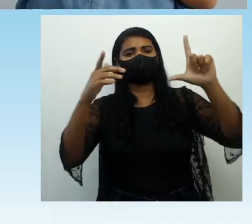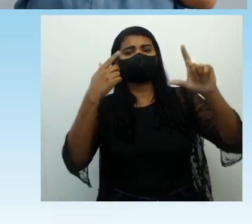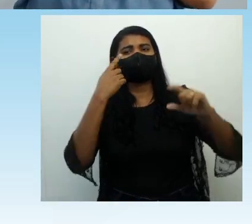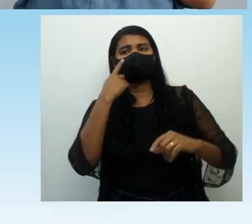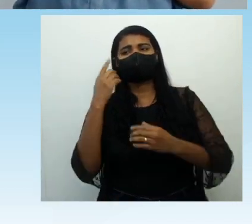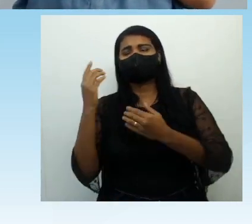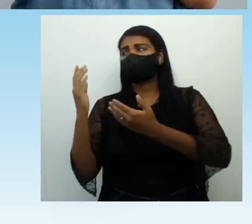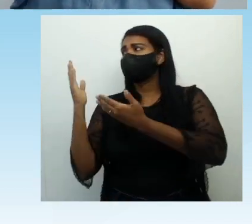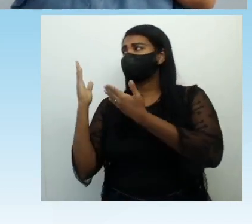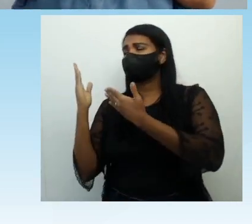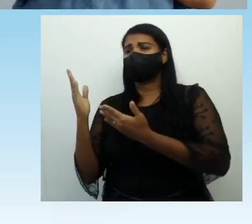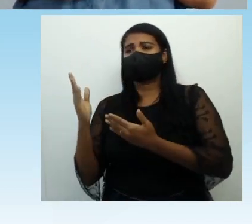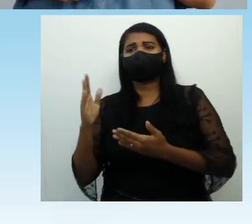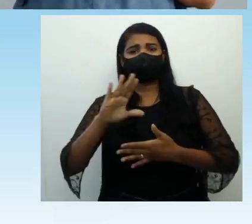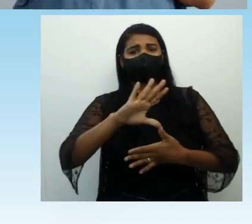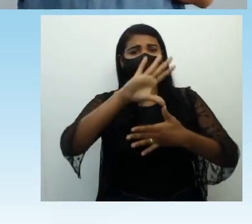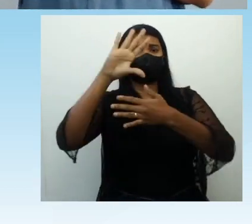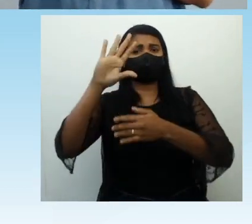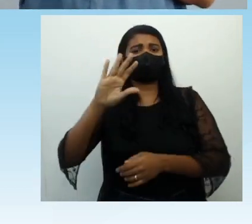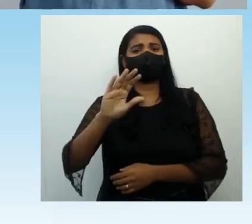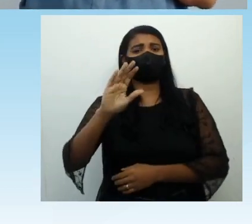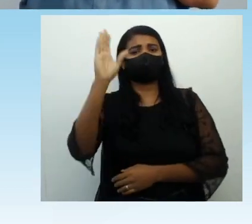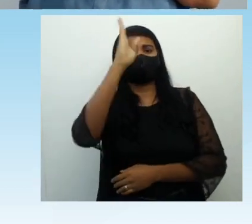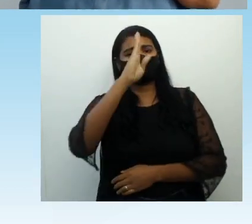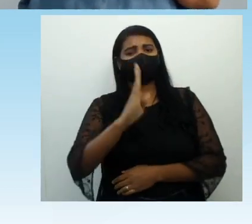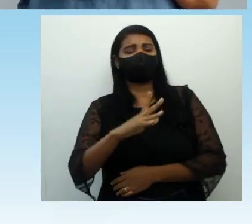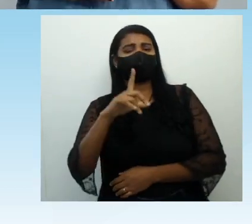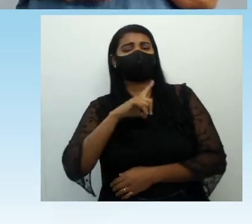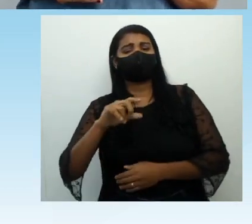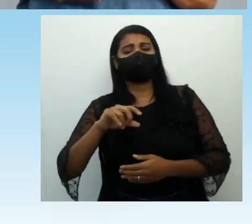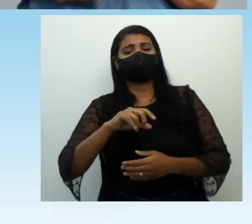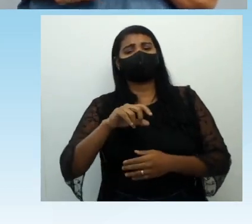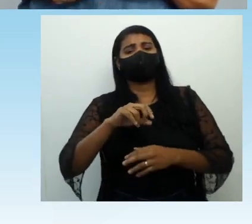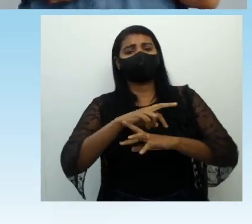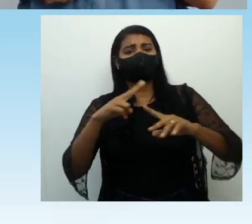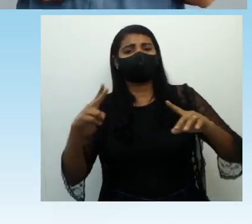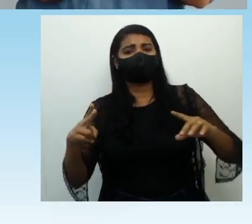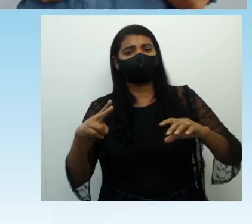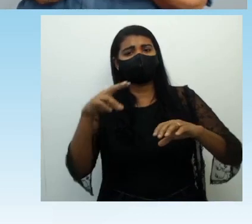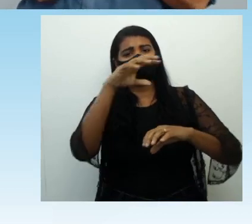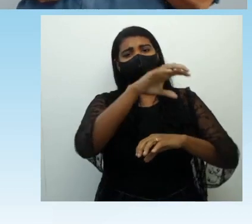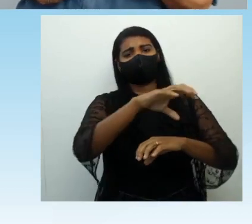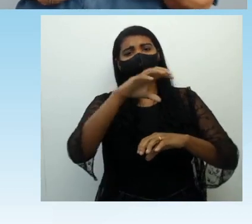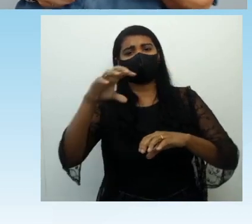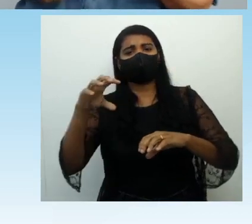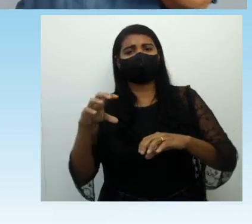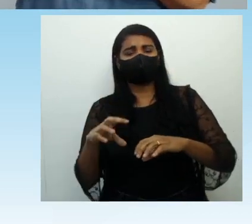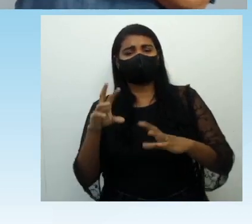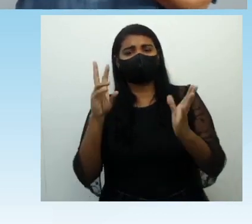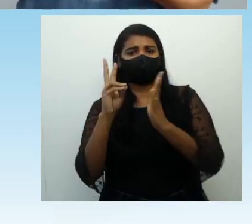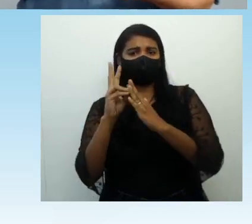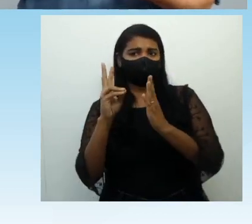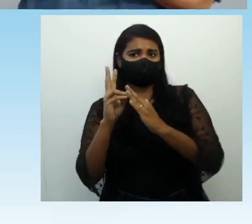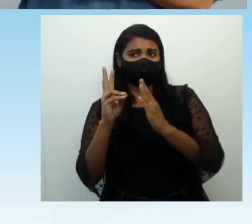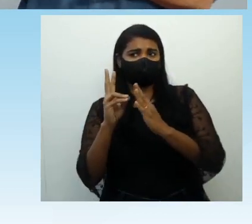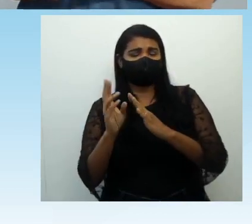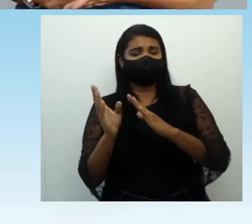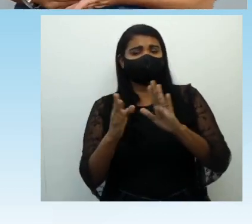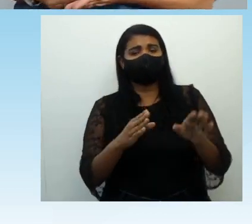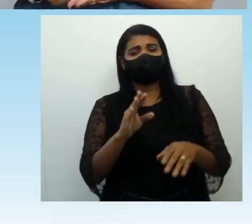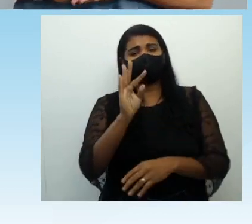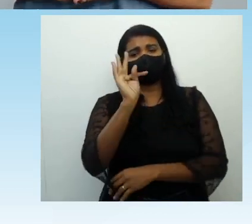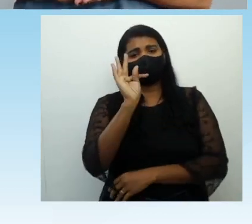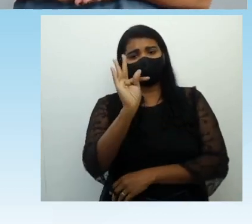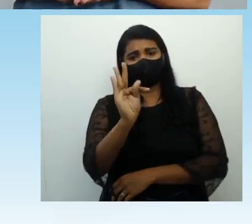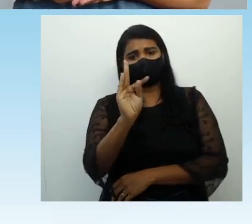principalmente no litoral brasileiro, tem várias tribos indígenas, mas a maior parte dele era do